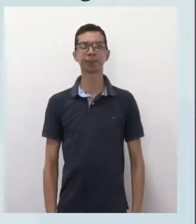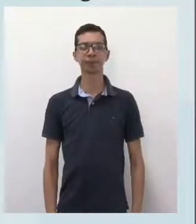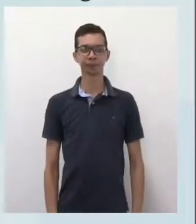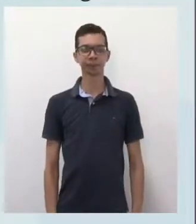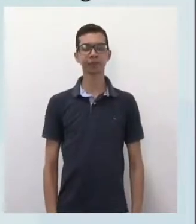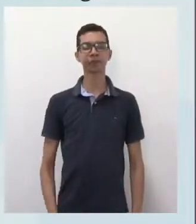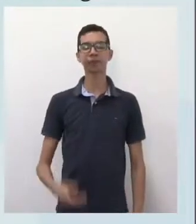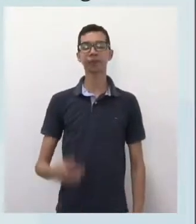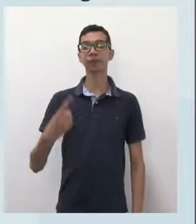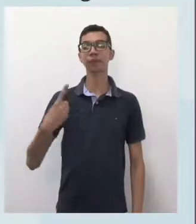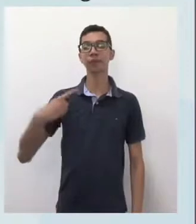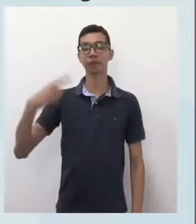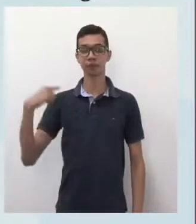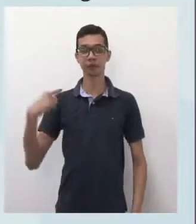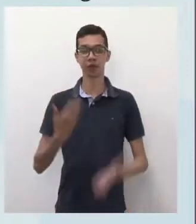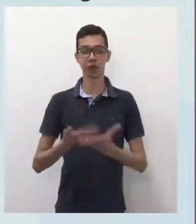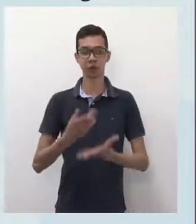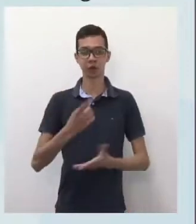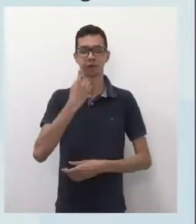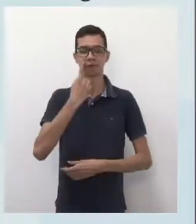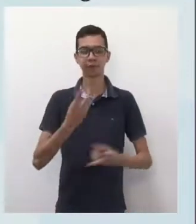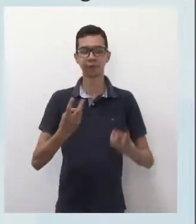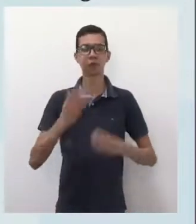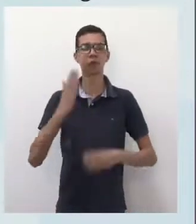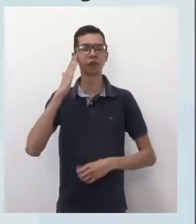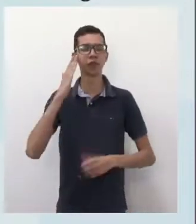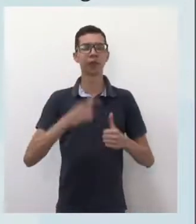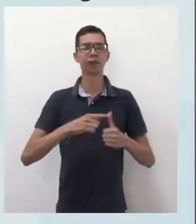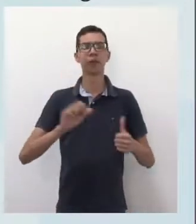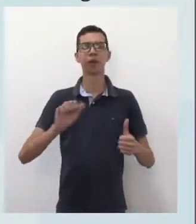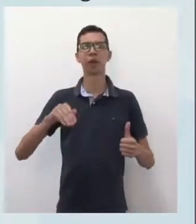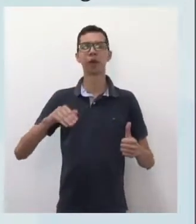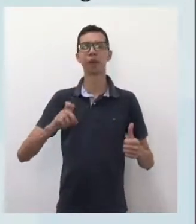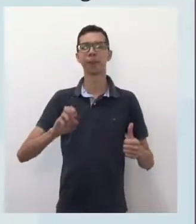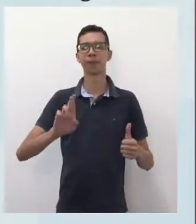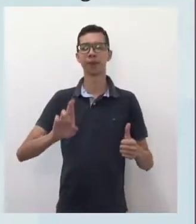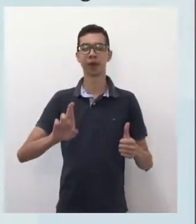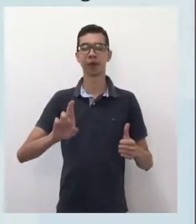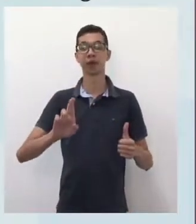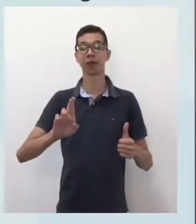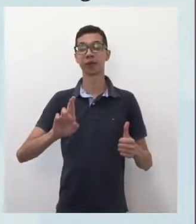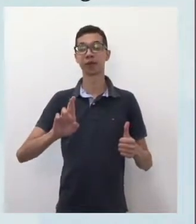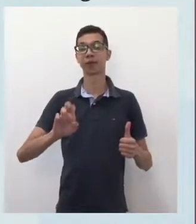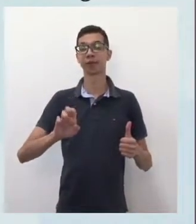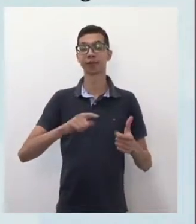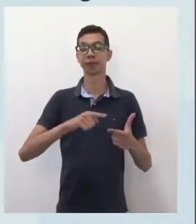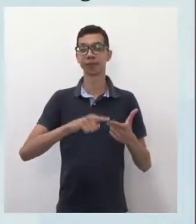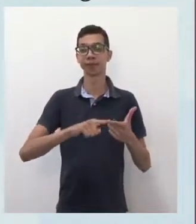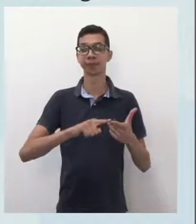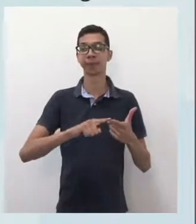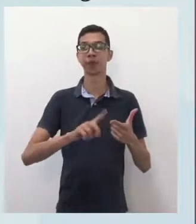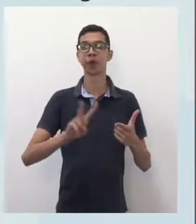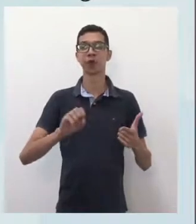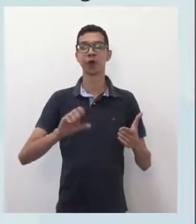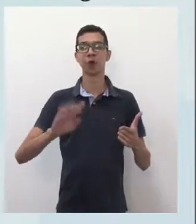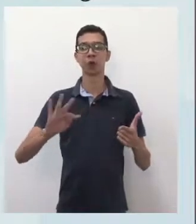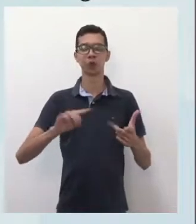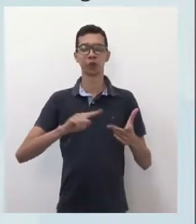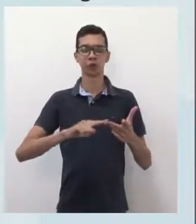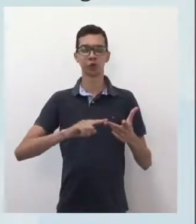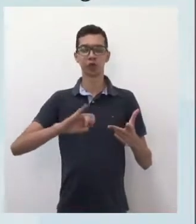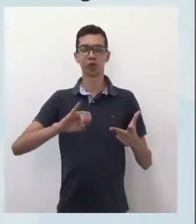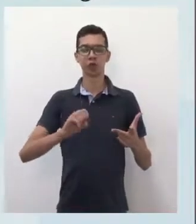anteriormente identificamos as unidades ampere, volt, joule e watt, e as relações